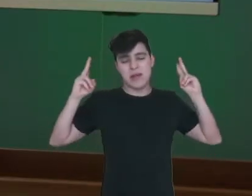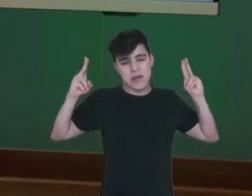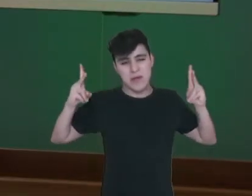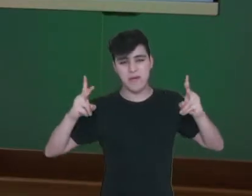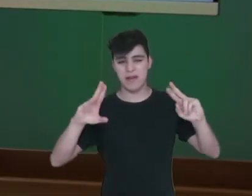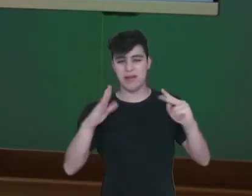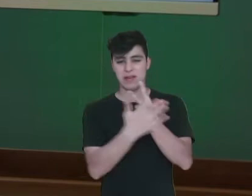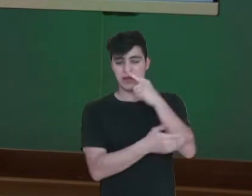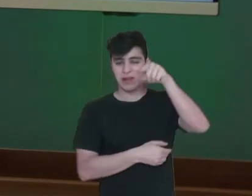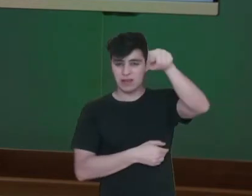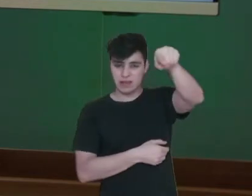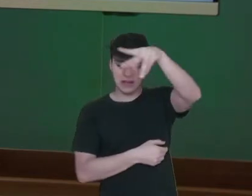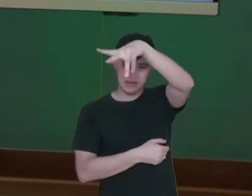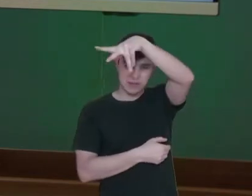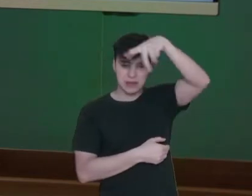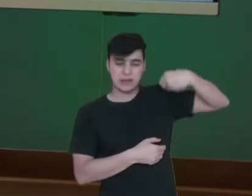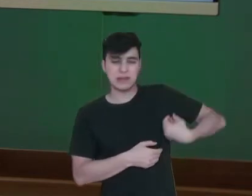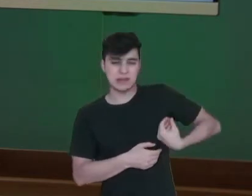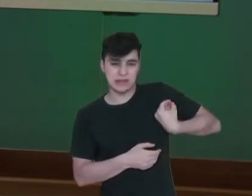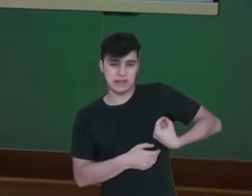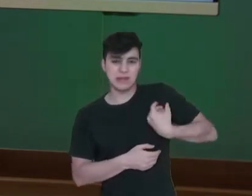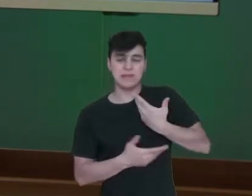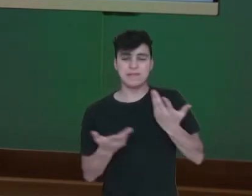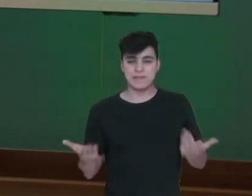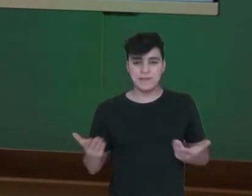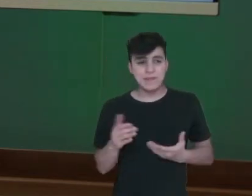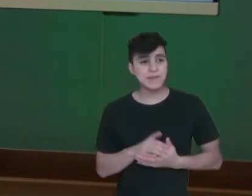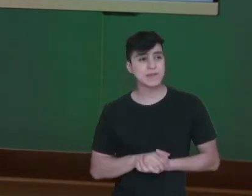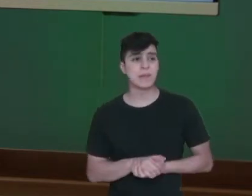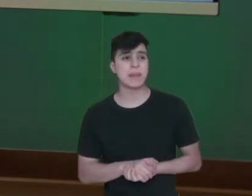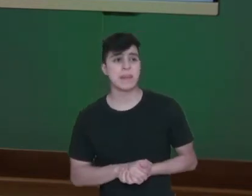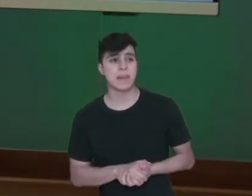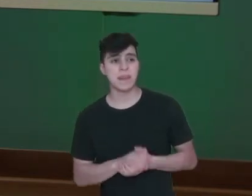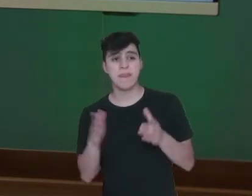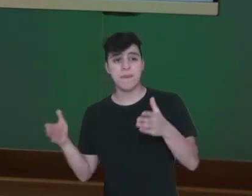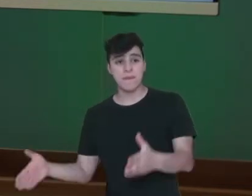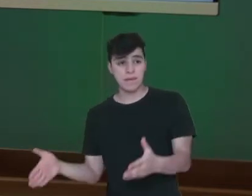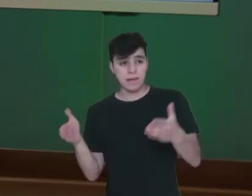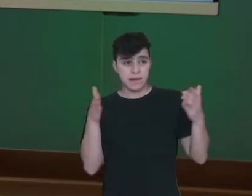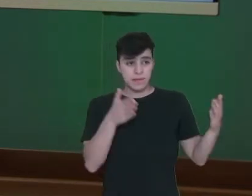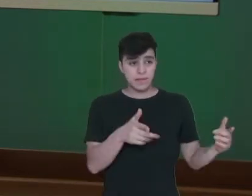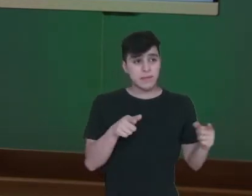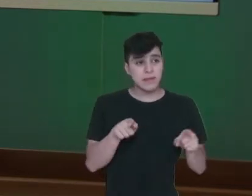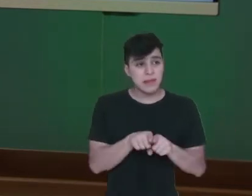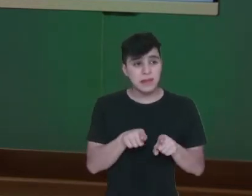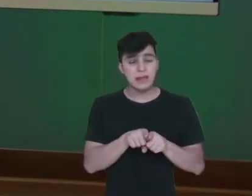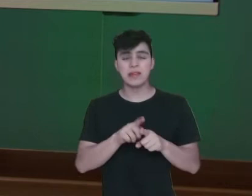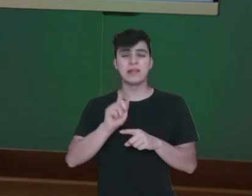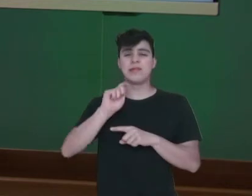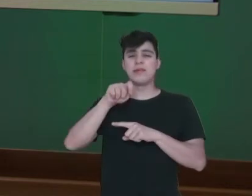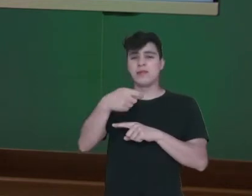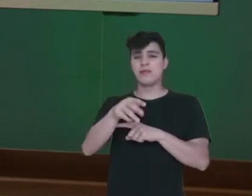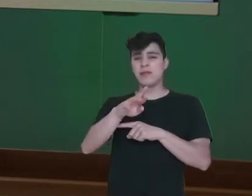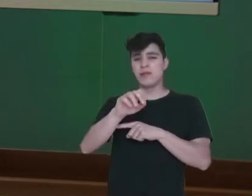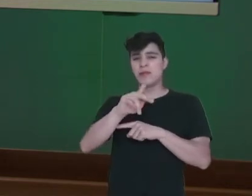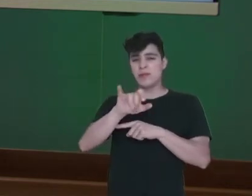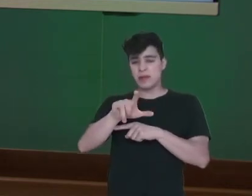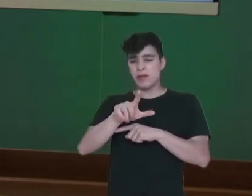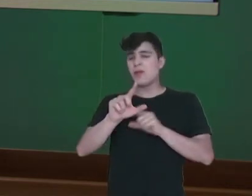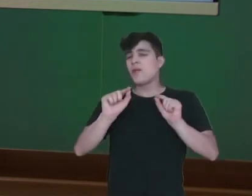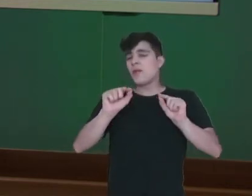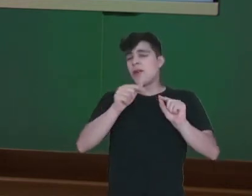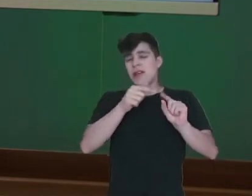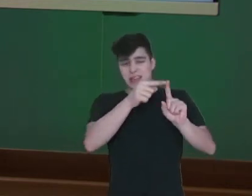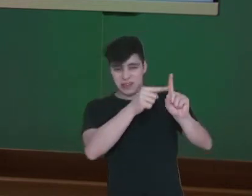do clima equatorial, por isso a presença da floresta amazônica. Vamos ter também ali o clima tropical, que é